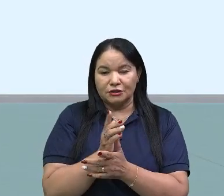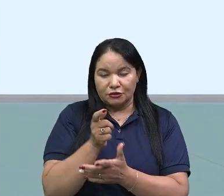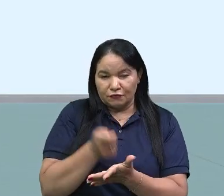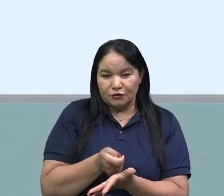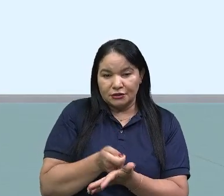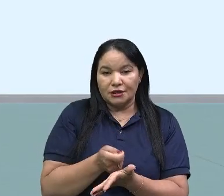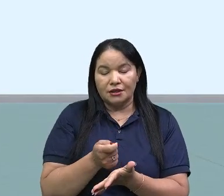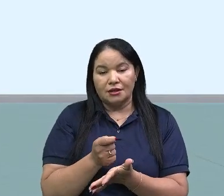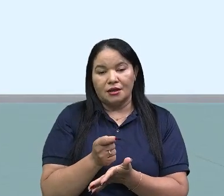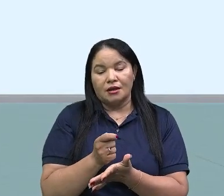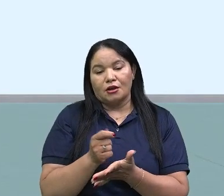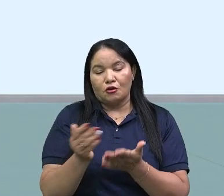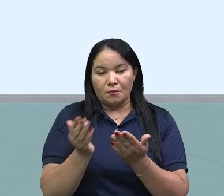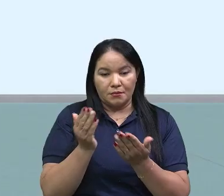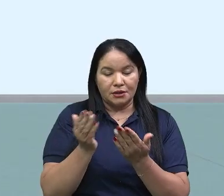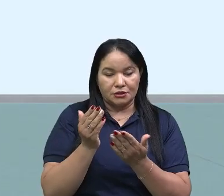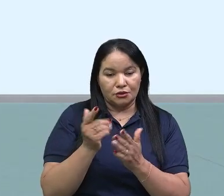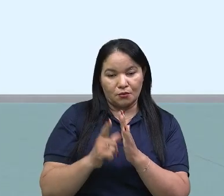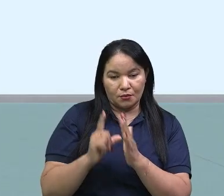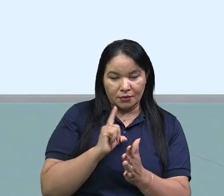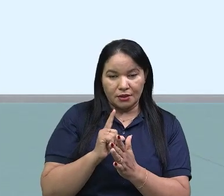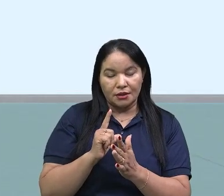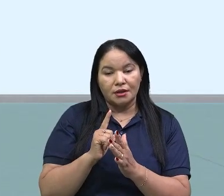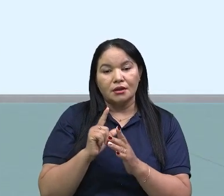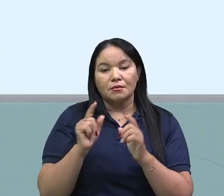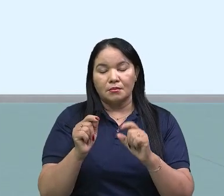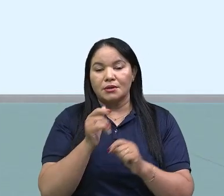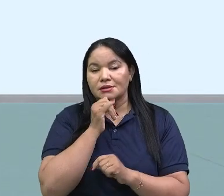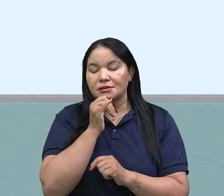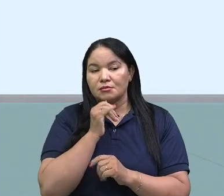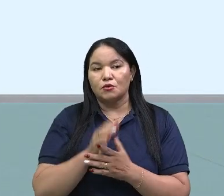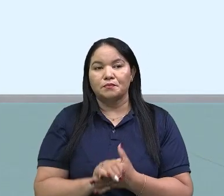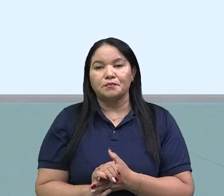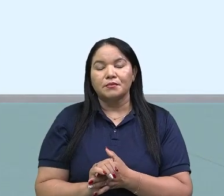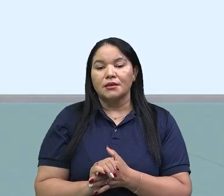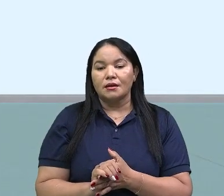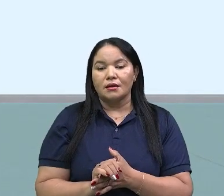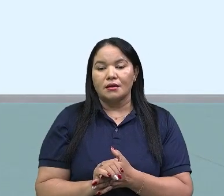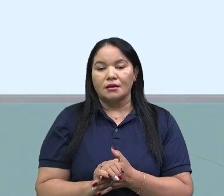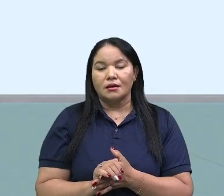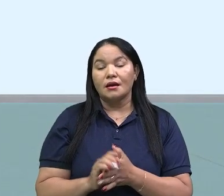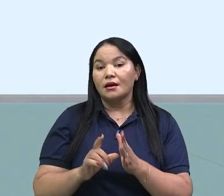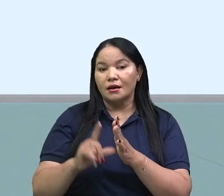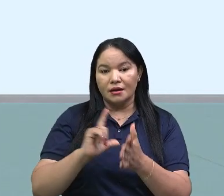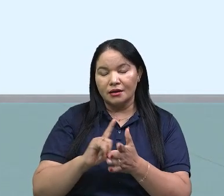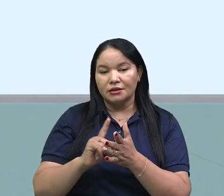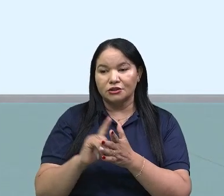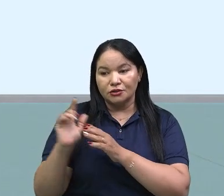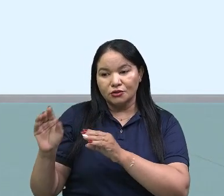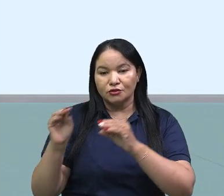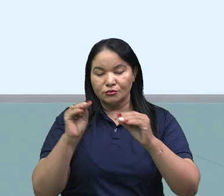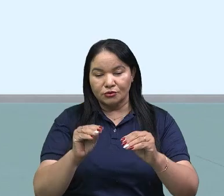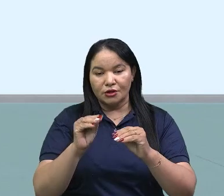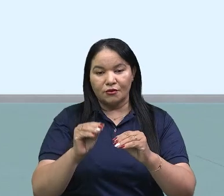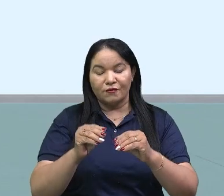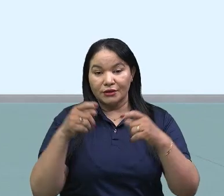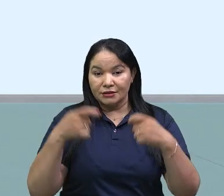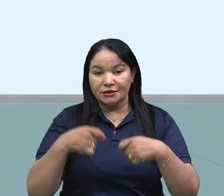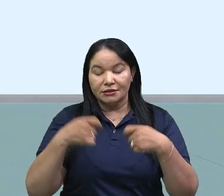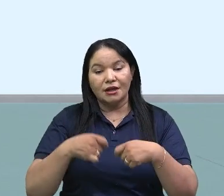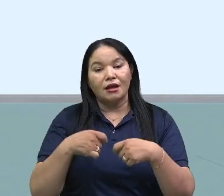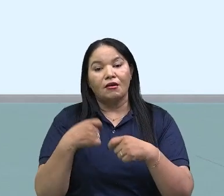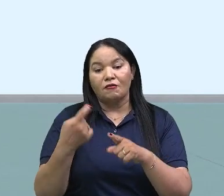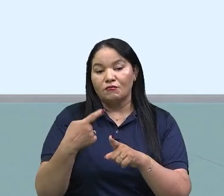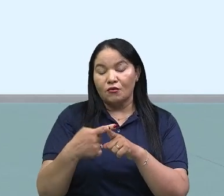séculos anteriores, né, que as pessoas muitas vezes saíram, né, sem essa necessidade de ter que sair porque